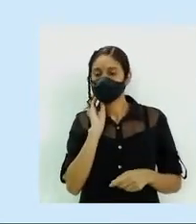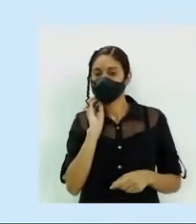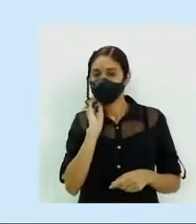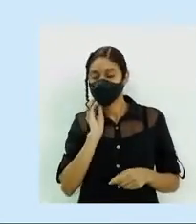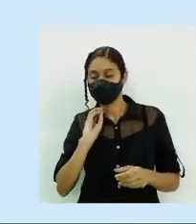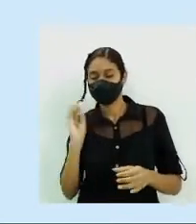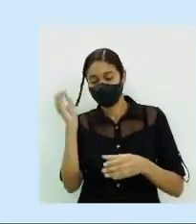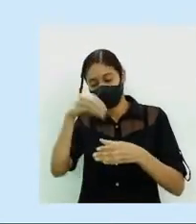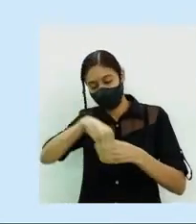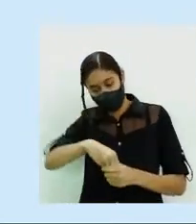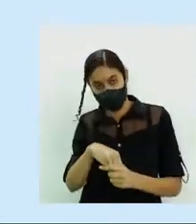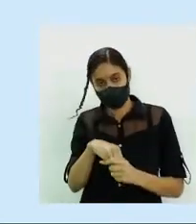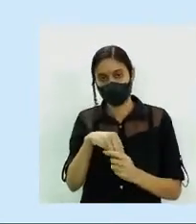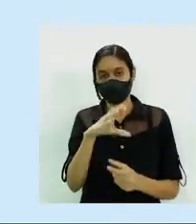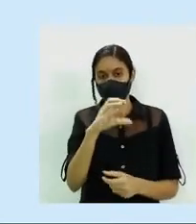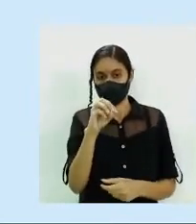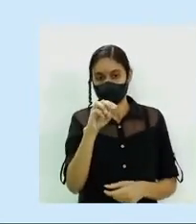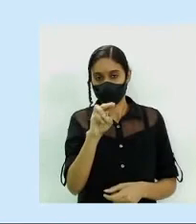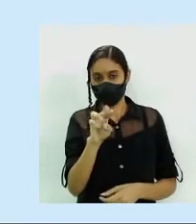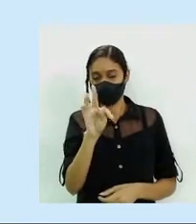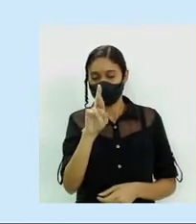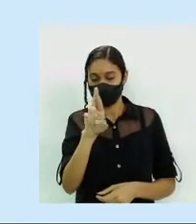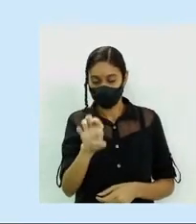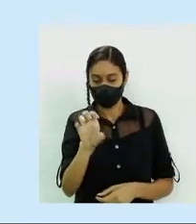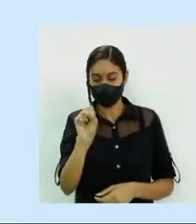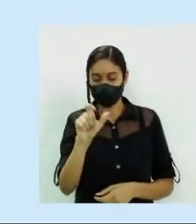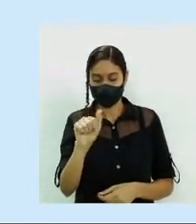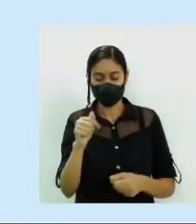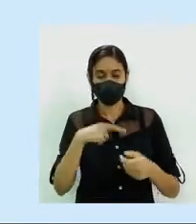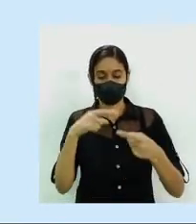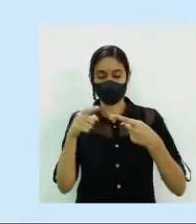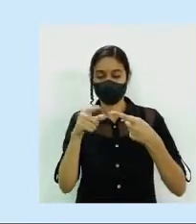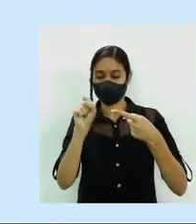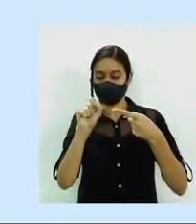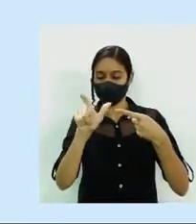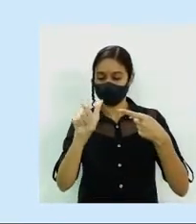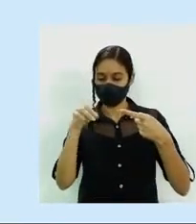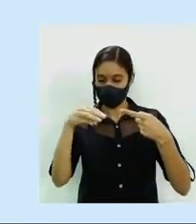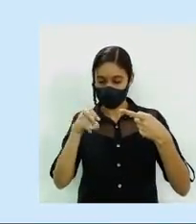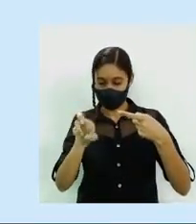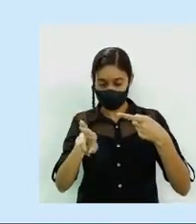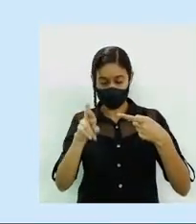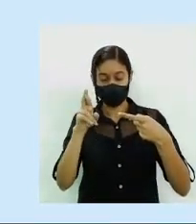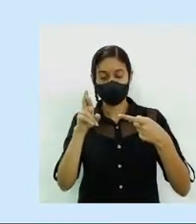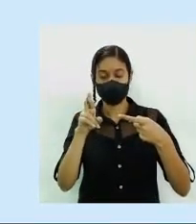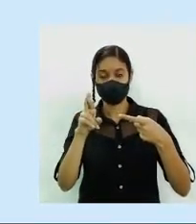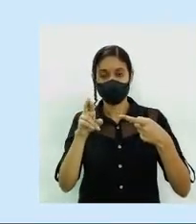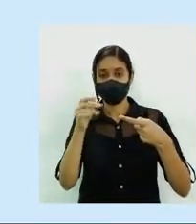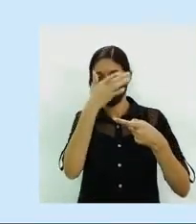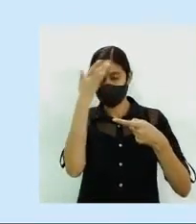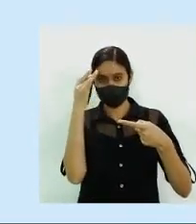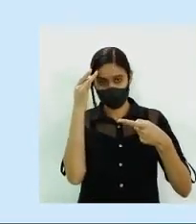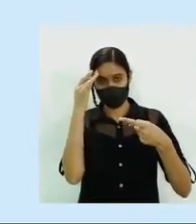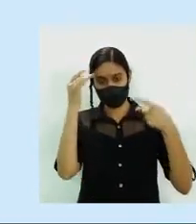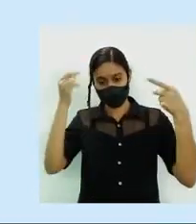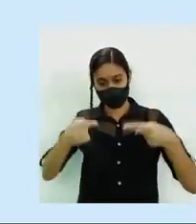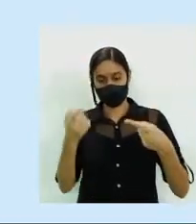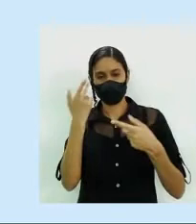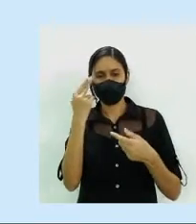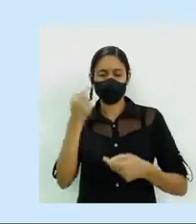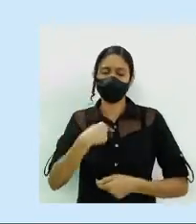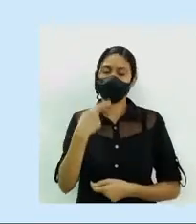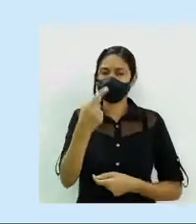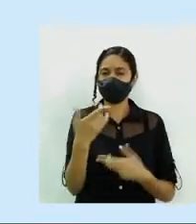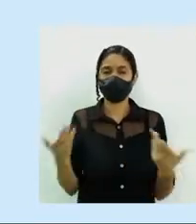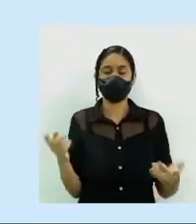do slam, da Poetry Slam, a gente vai ter os slammers, que são esses poetas, são pessoas comuns, sou eu, é